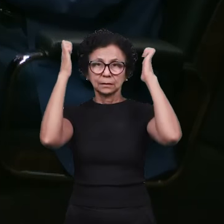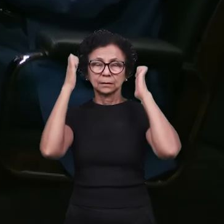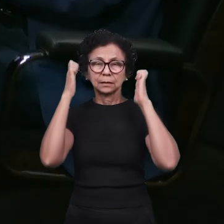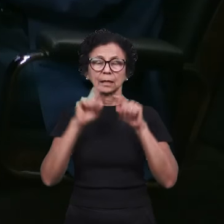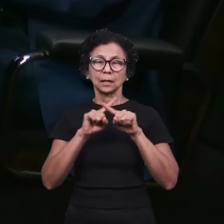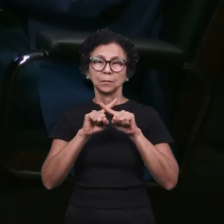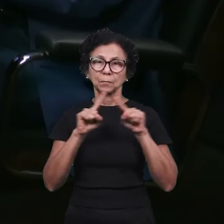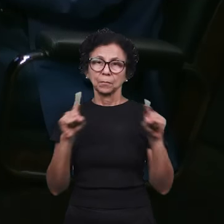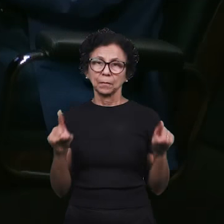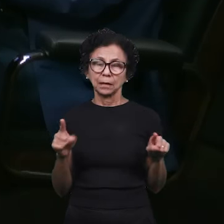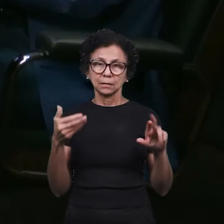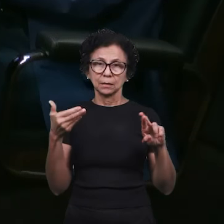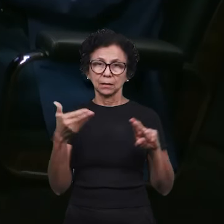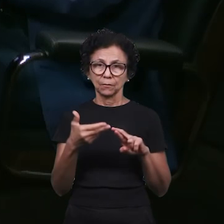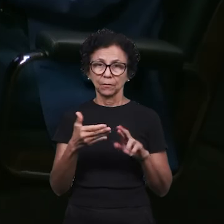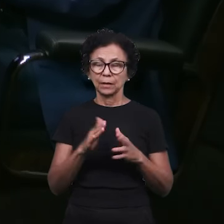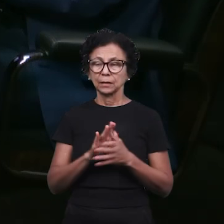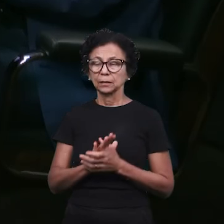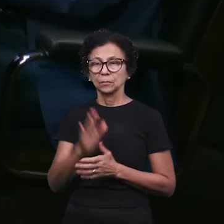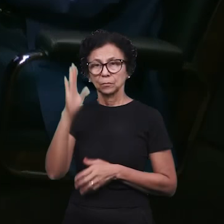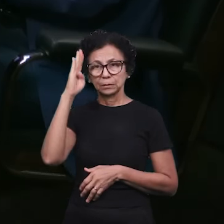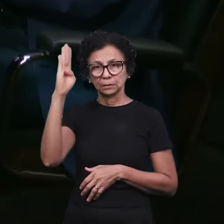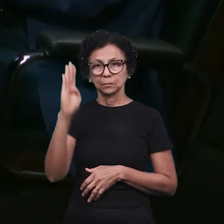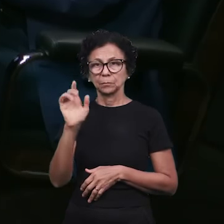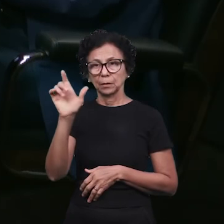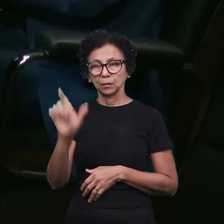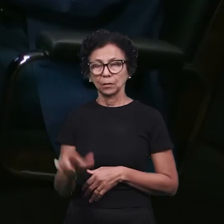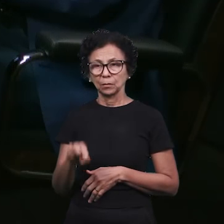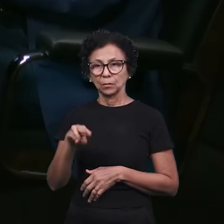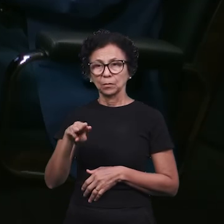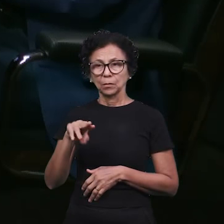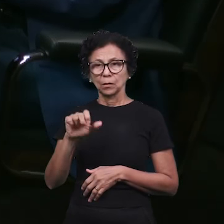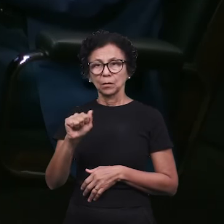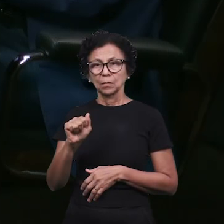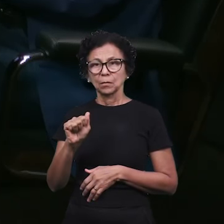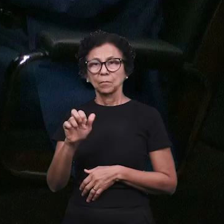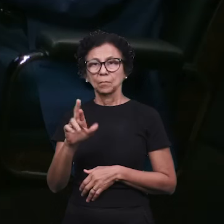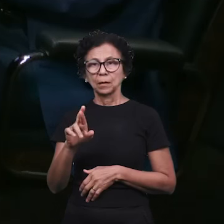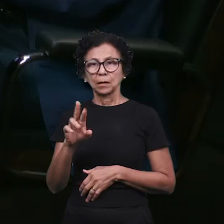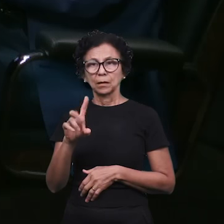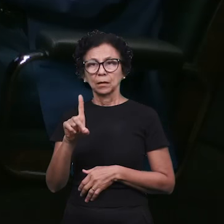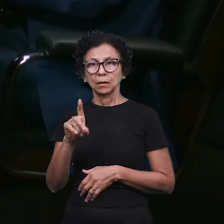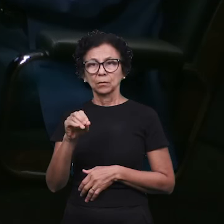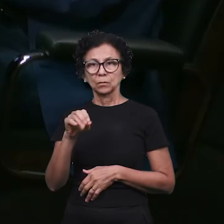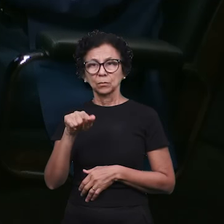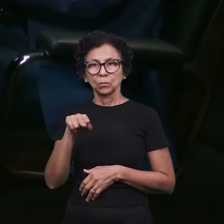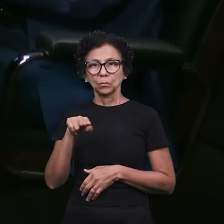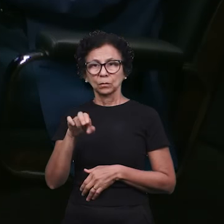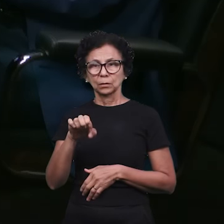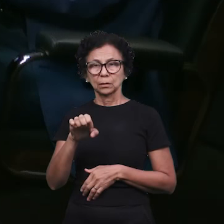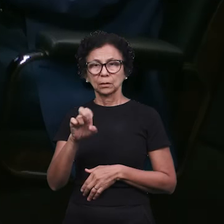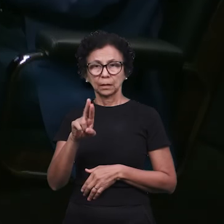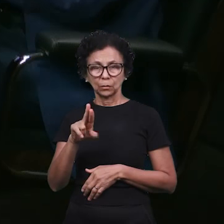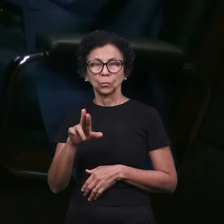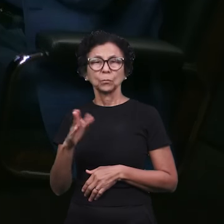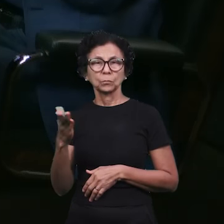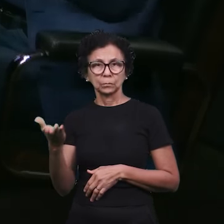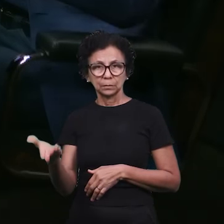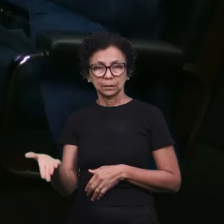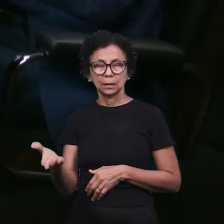para Mardoqueu. Exatamente. E nós aprendemos que Mardoqueu é a figura do Espírito Santo, né? É isso mesmo.